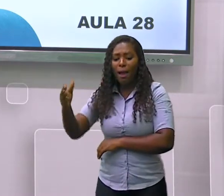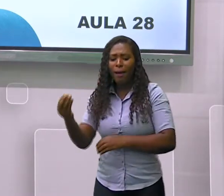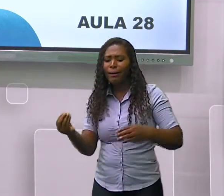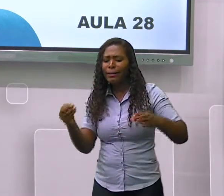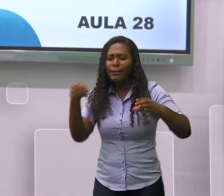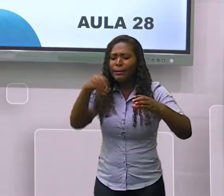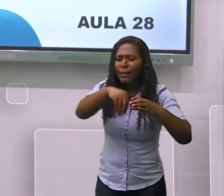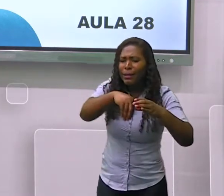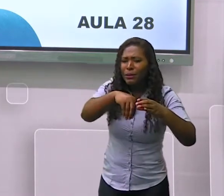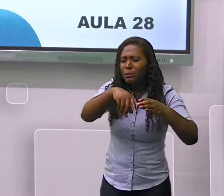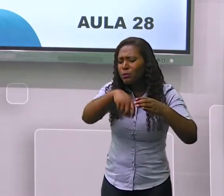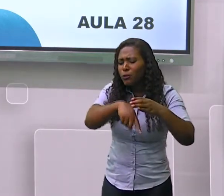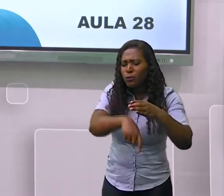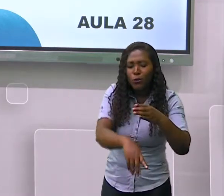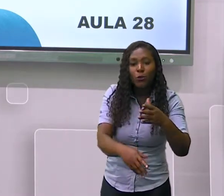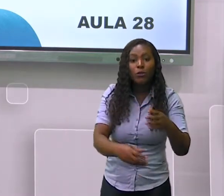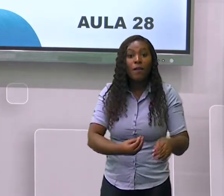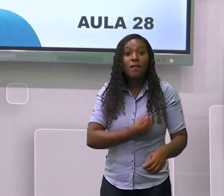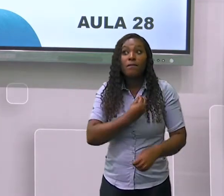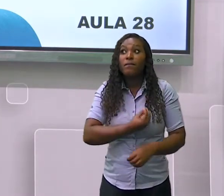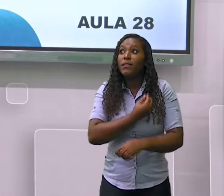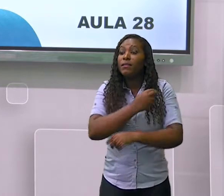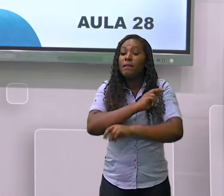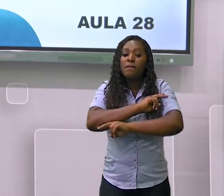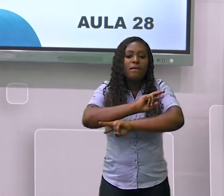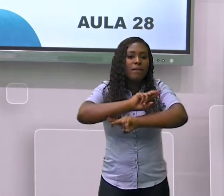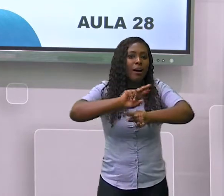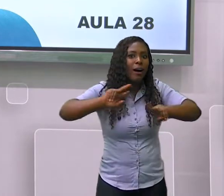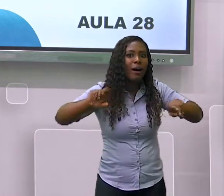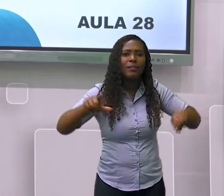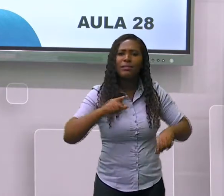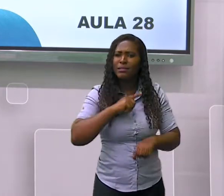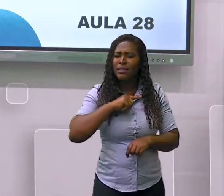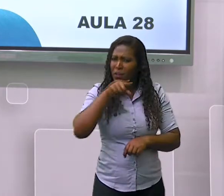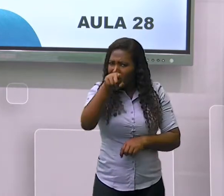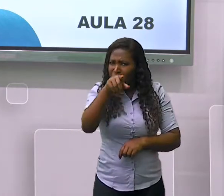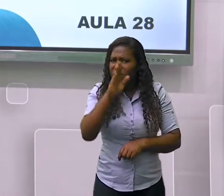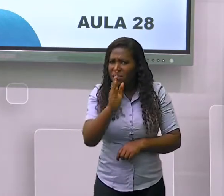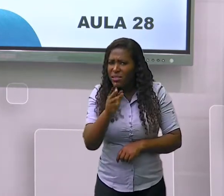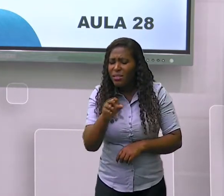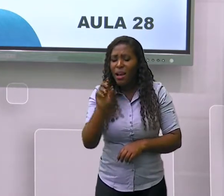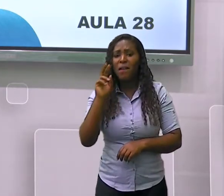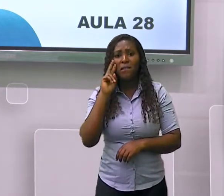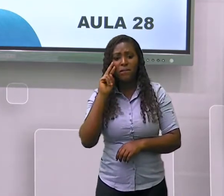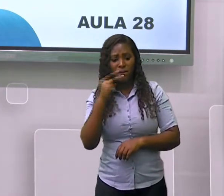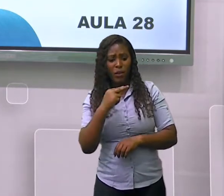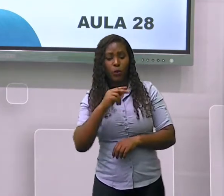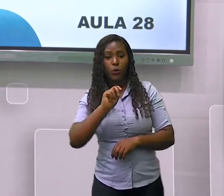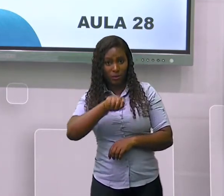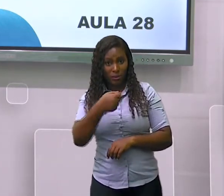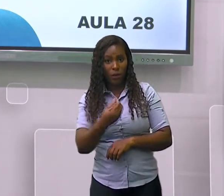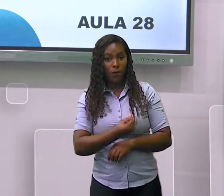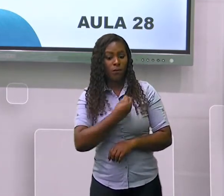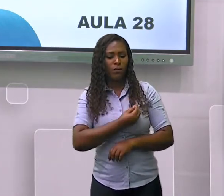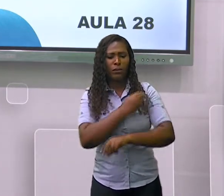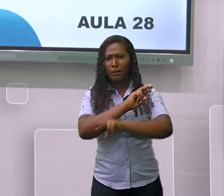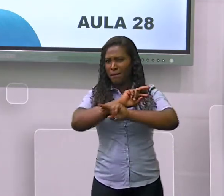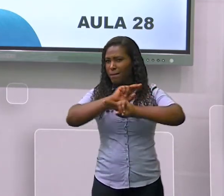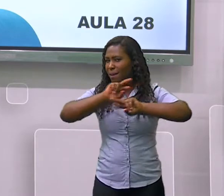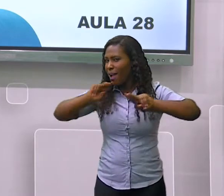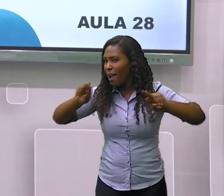ouviu falar sobre o termo biodiversidade? Ele compreende a riqueza